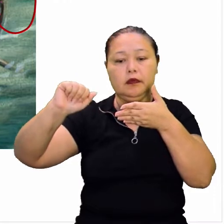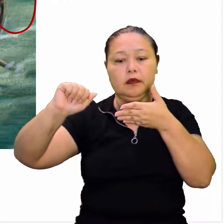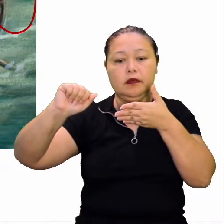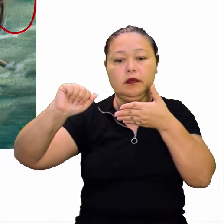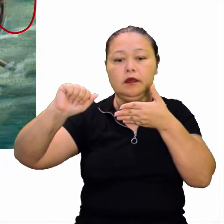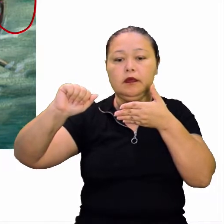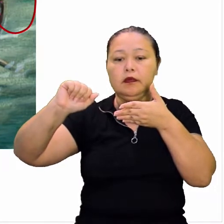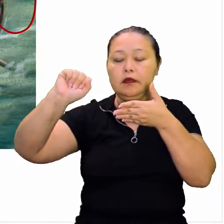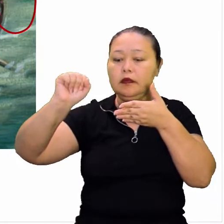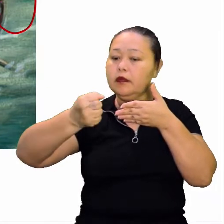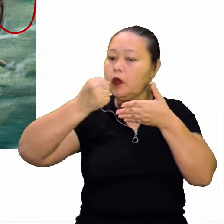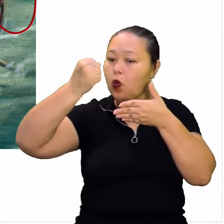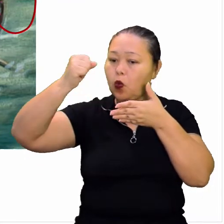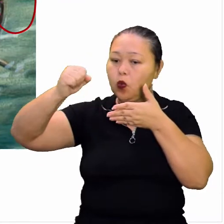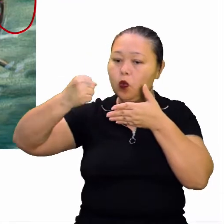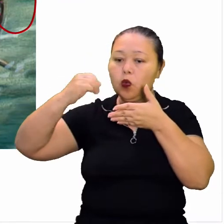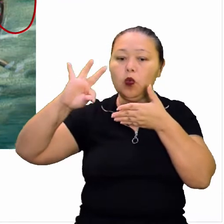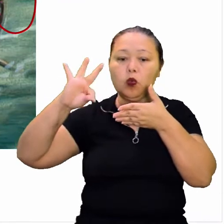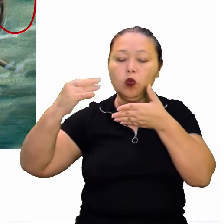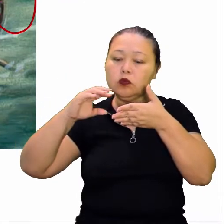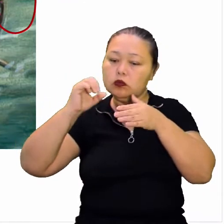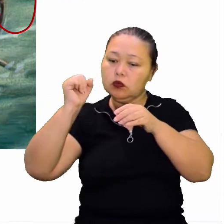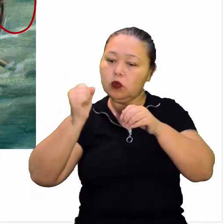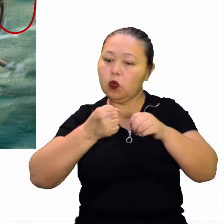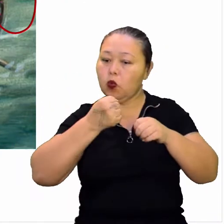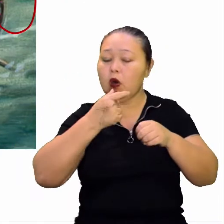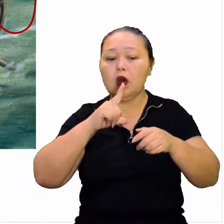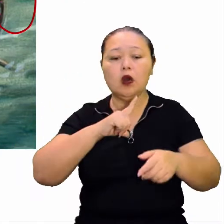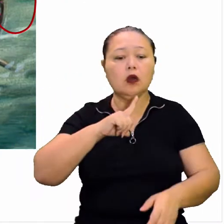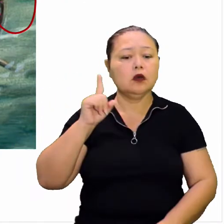do remo. Todos eles remando, não tinha...